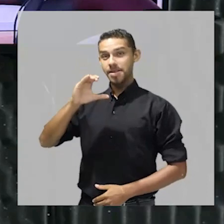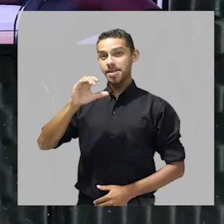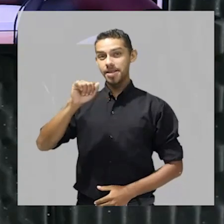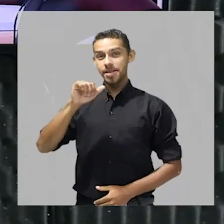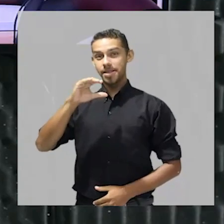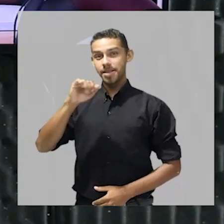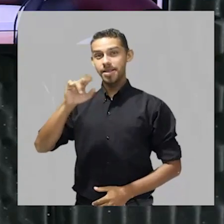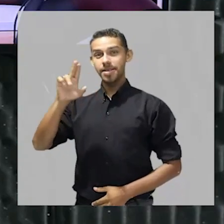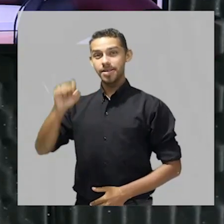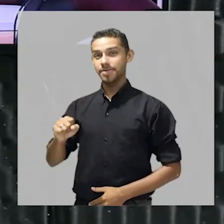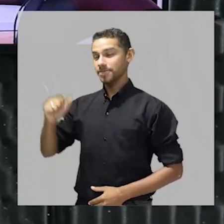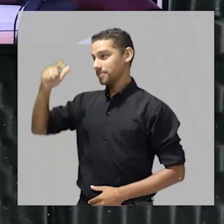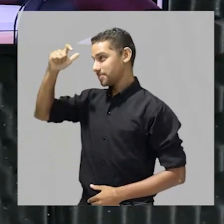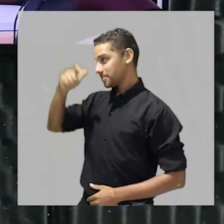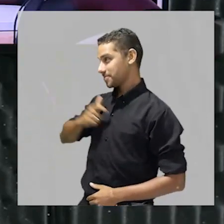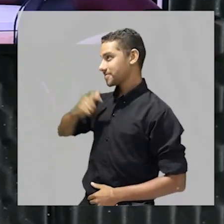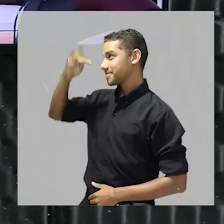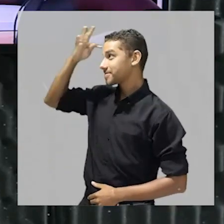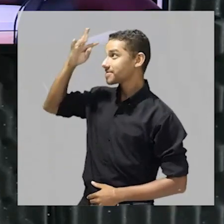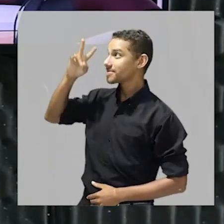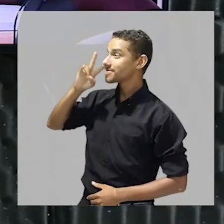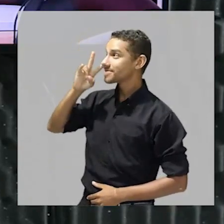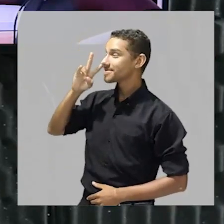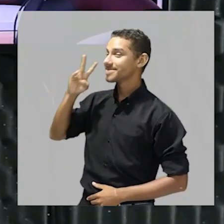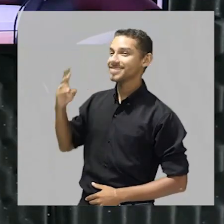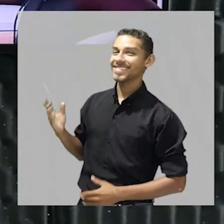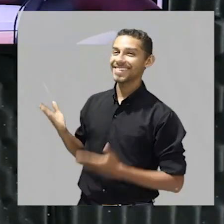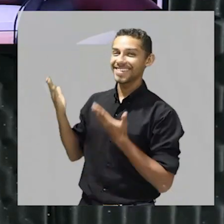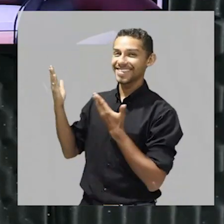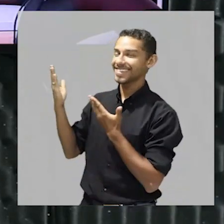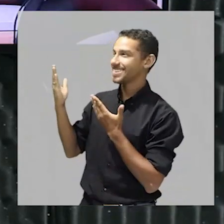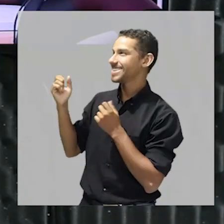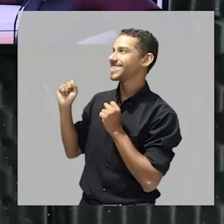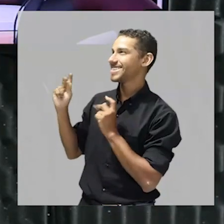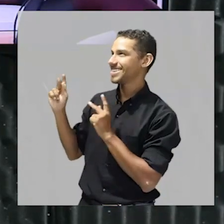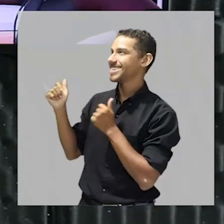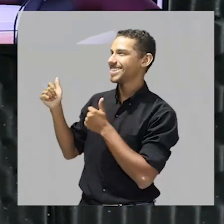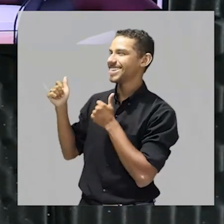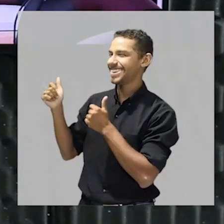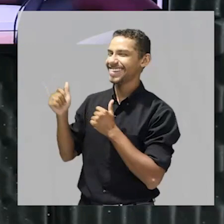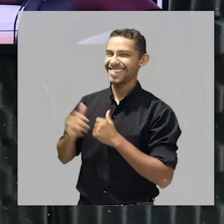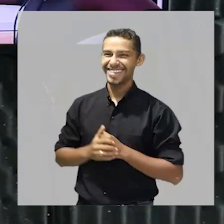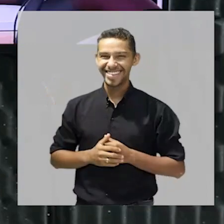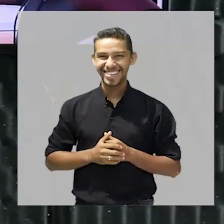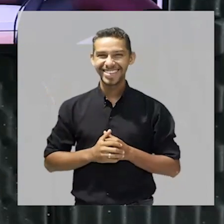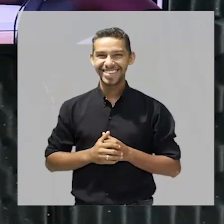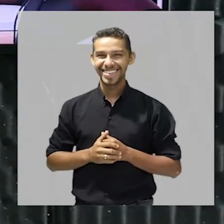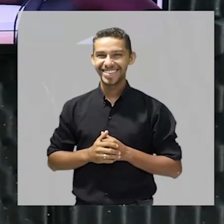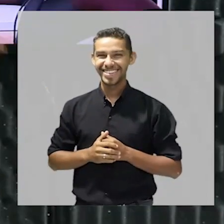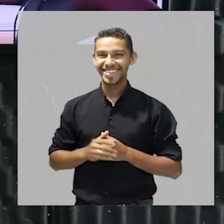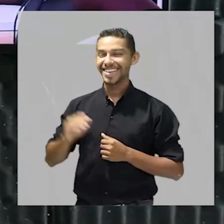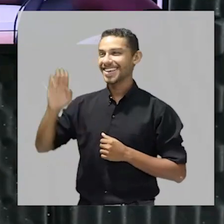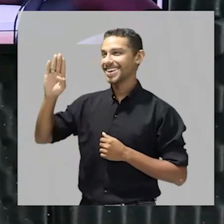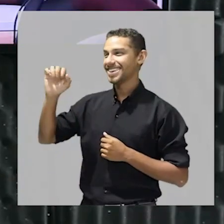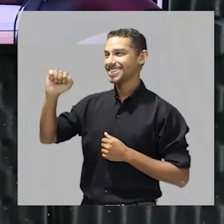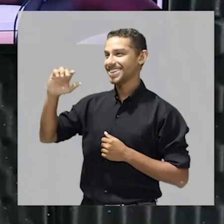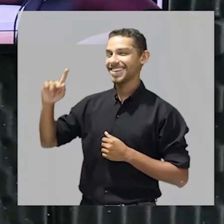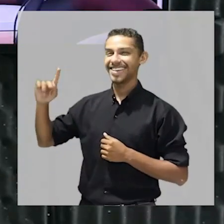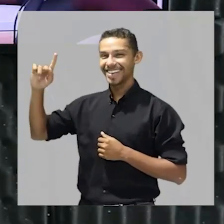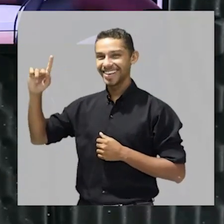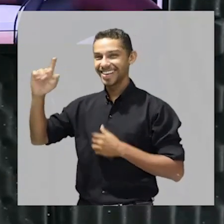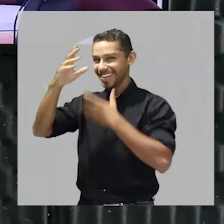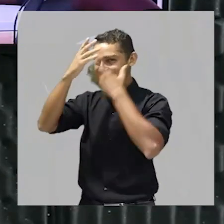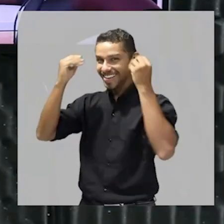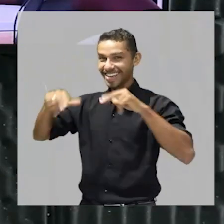quero Tyron do back Adidas Nunca mais eu vou esquecer disso